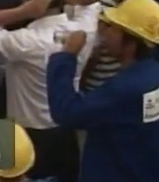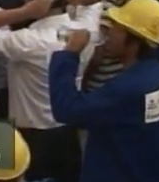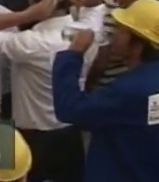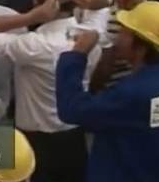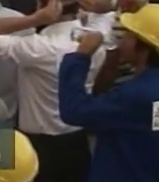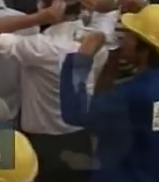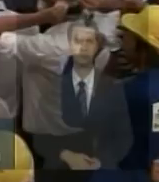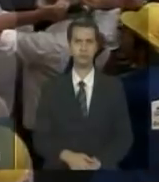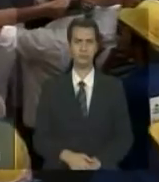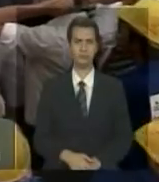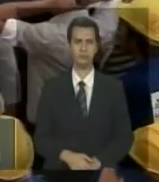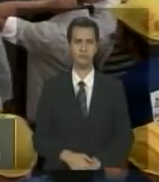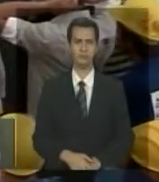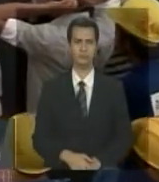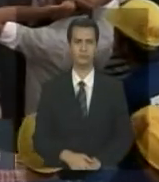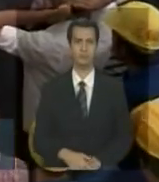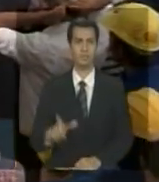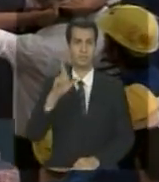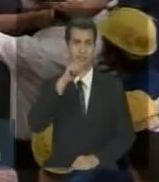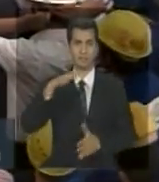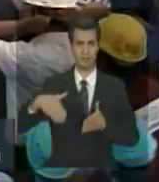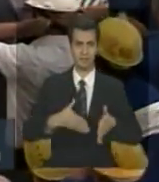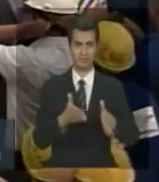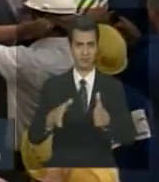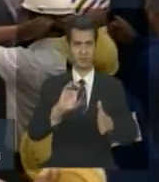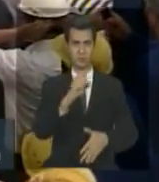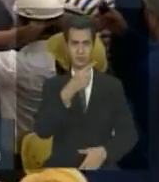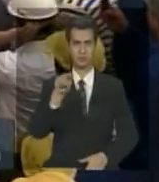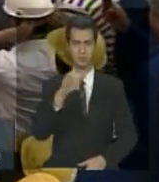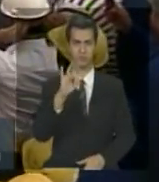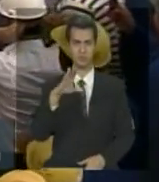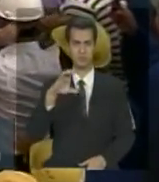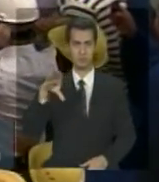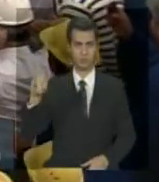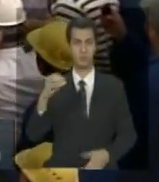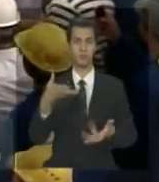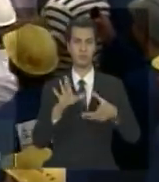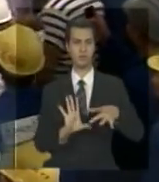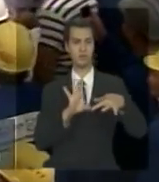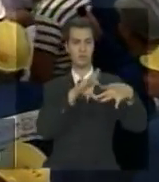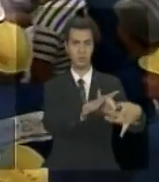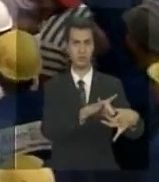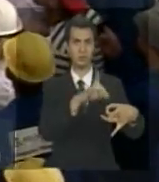A integração do Rio São Francisco às bacias dos rios